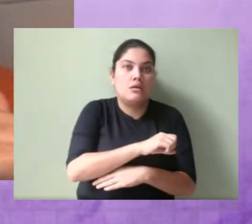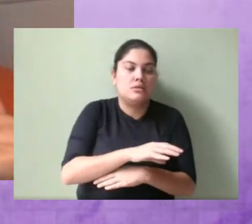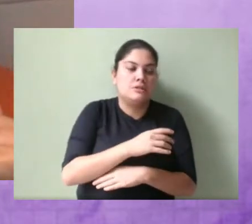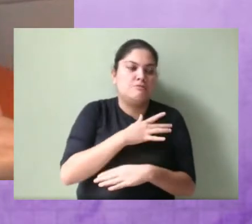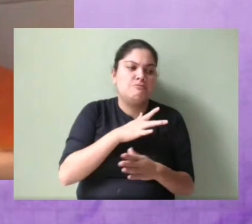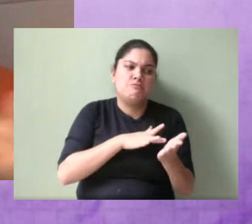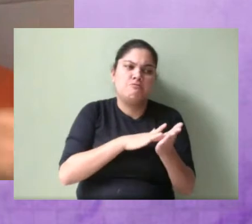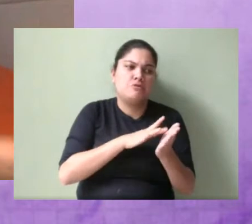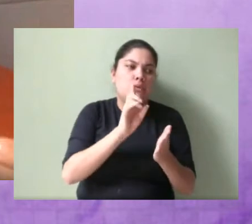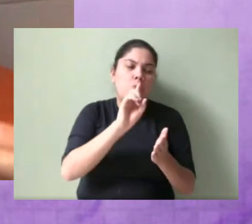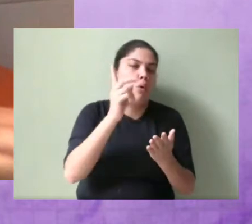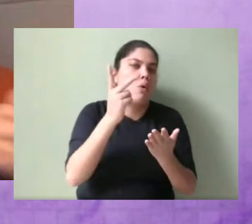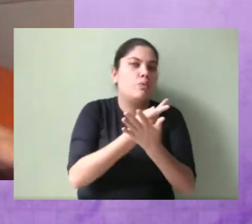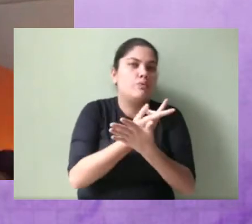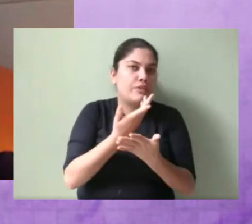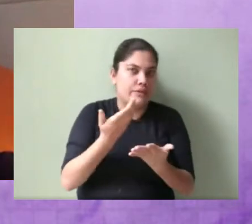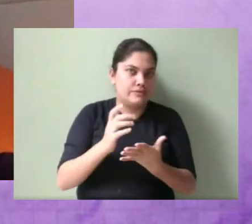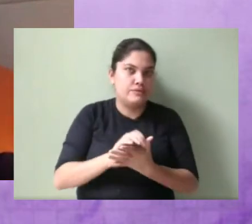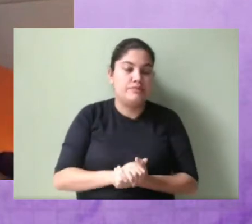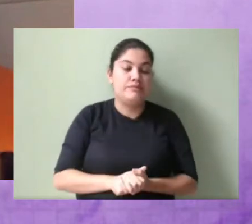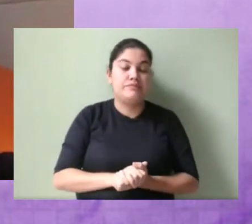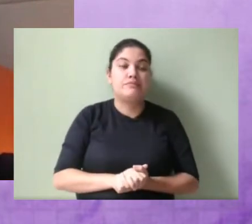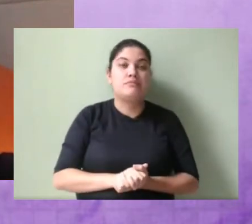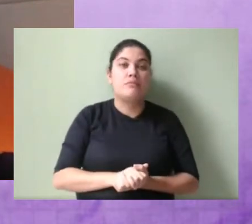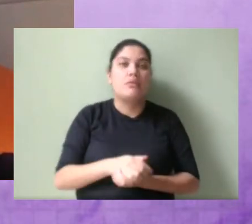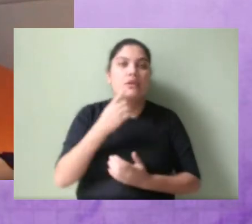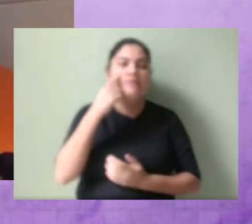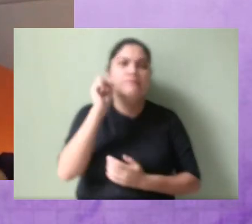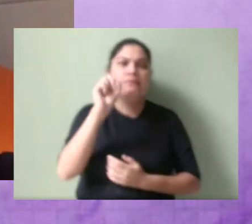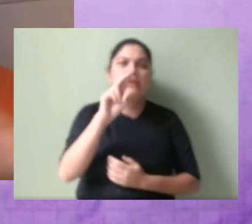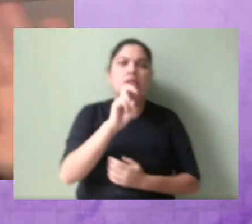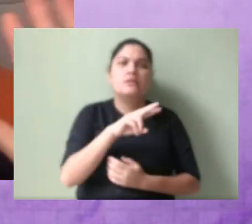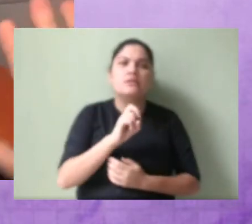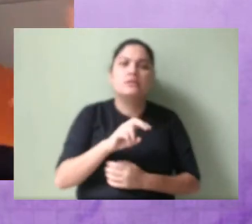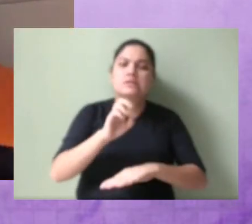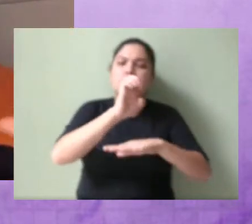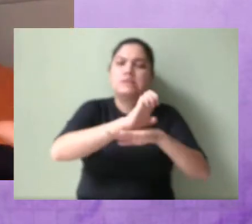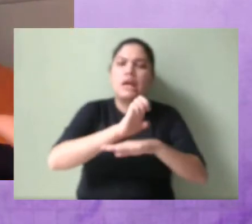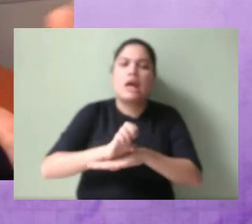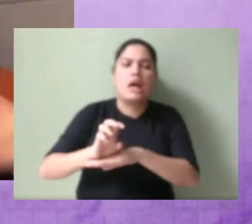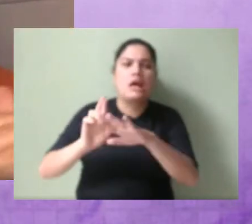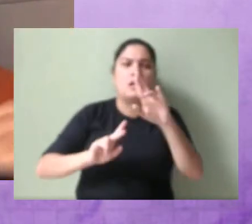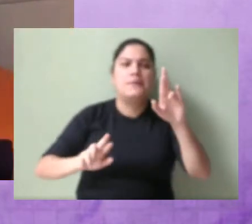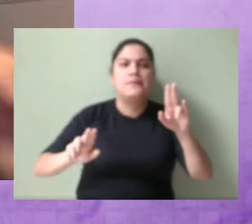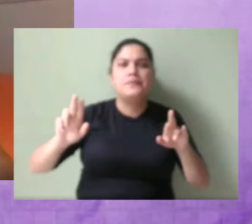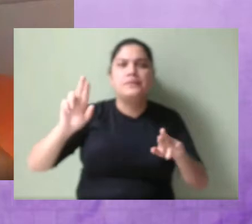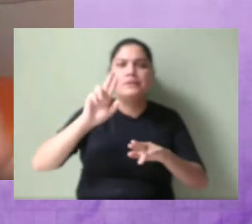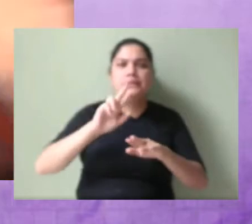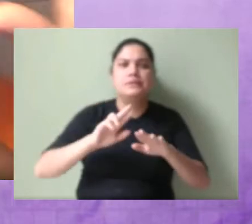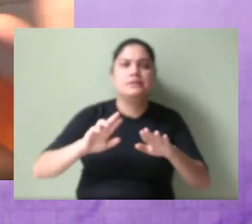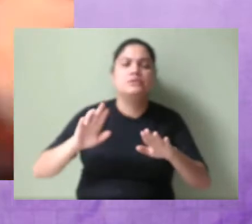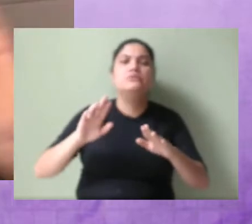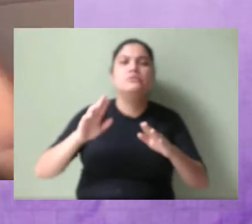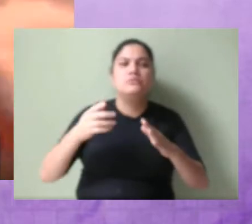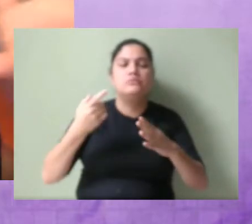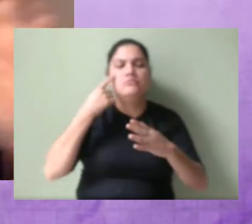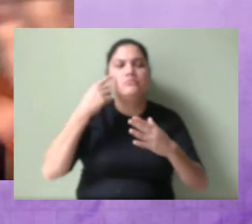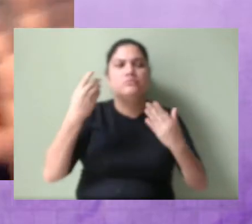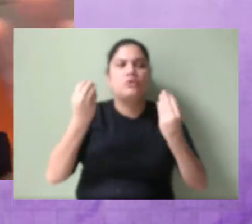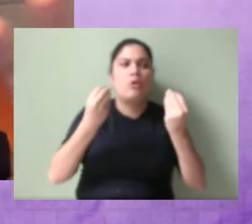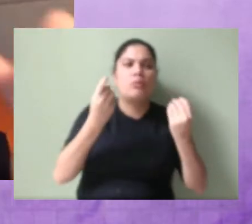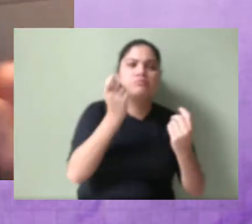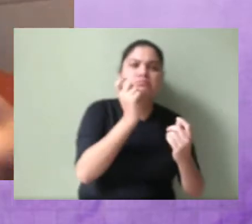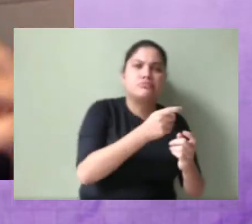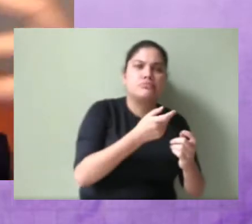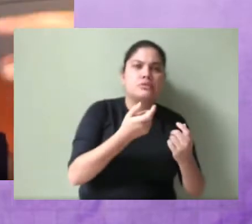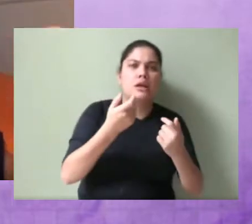interessante que as mulheres em São Paulo, elas têm medo, mas aqui a maioria das mulheres finge que nem acontece. É engraçado você ver em